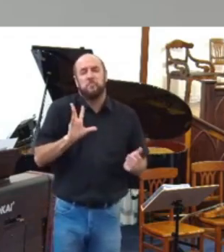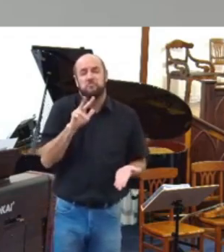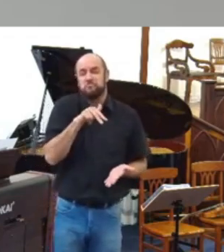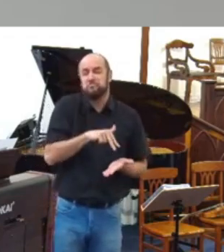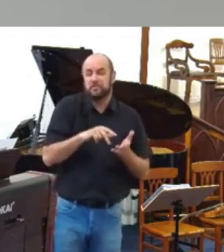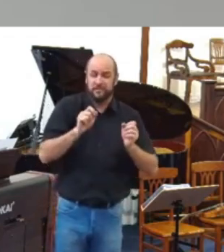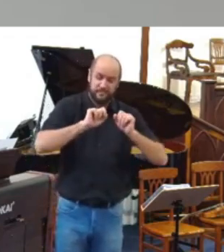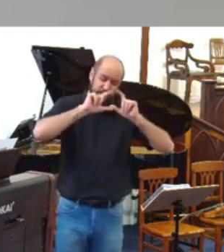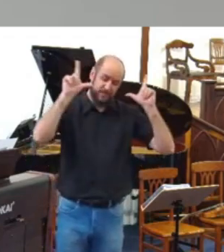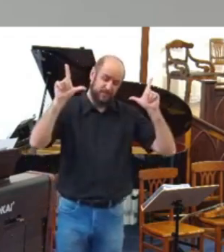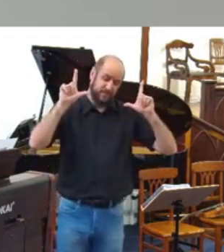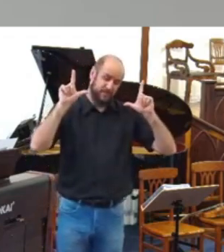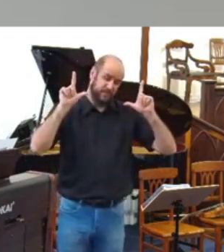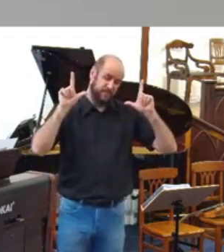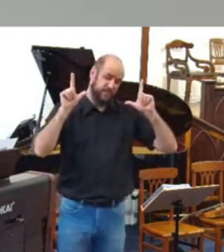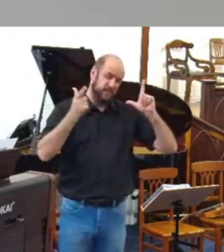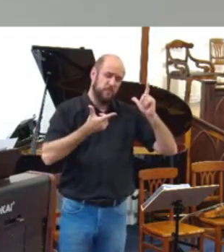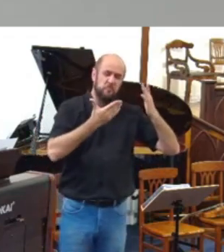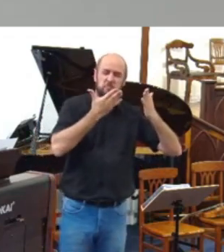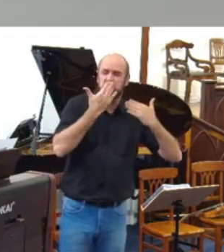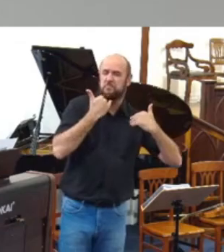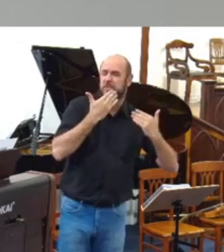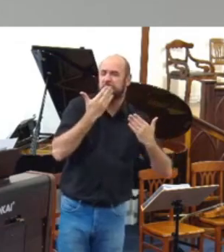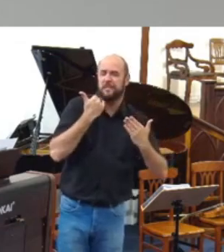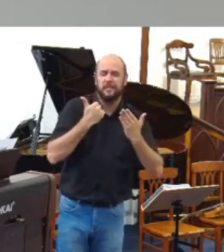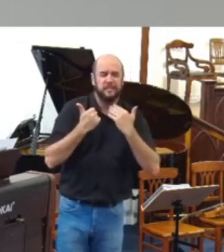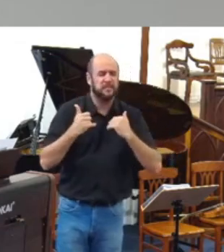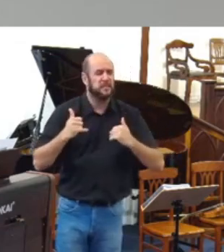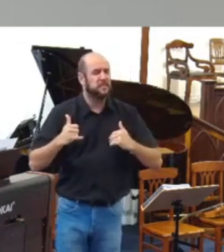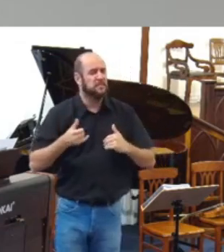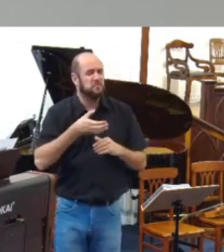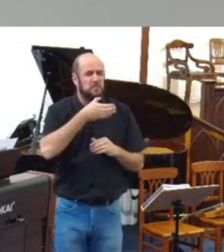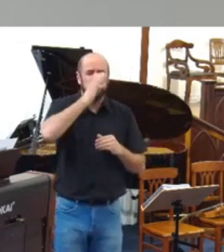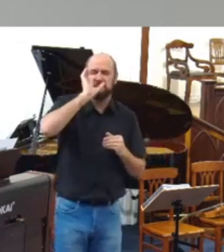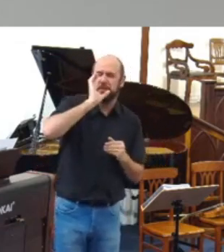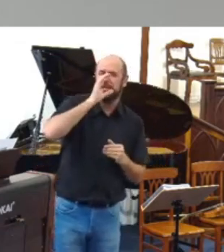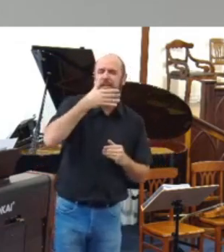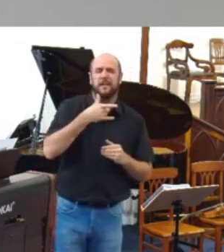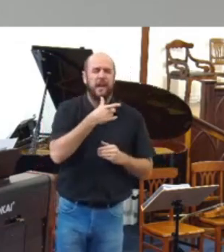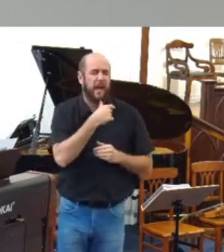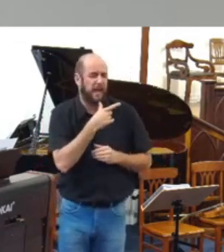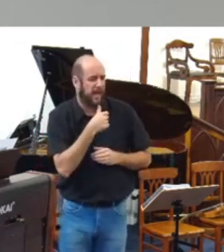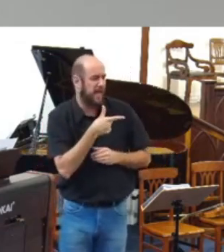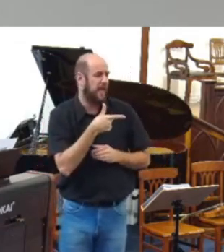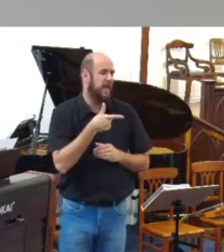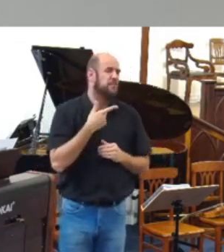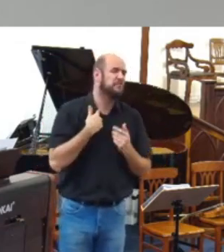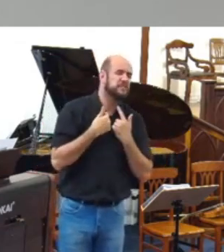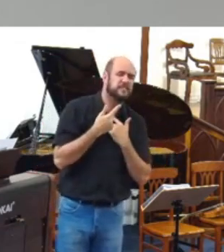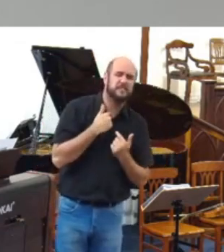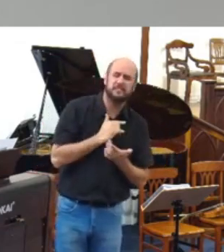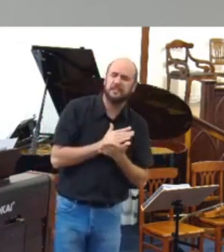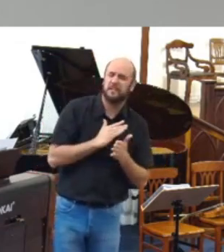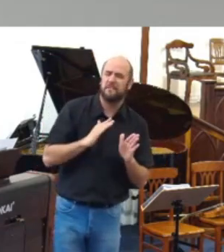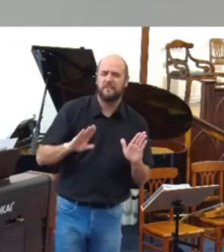acordarmos, dormirmos, nos alimentarmos, saciarmos-nos com água para matar a